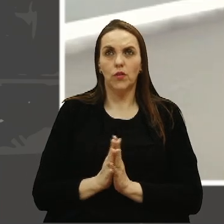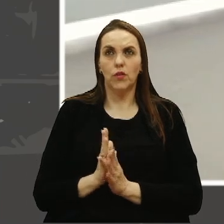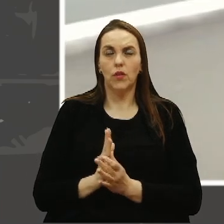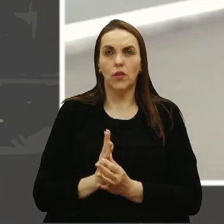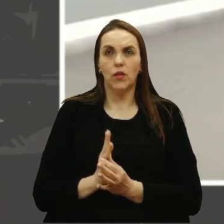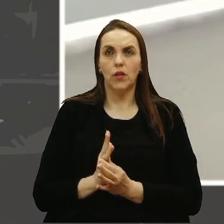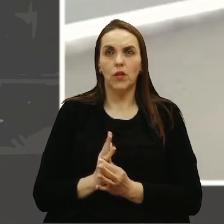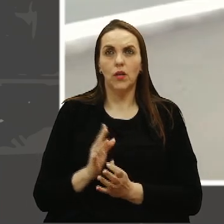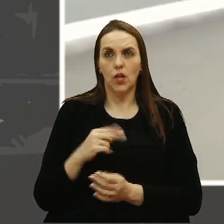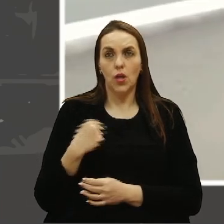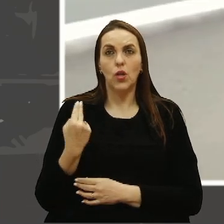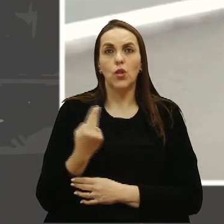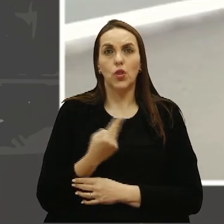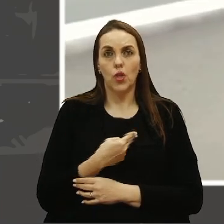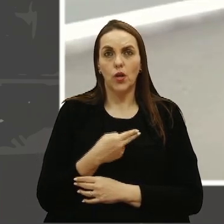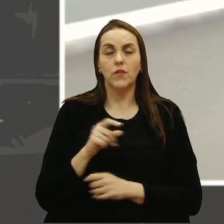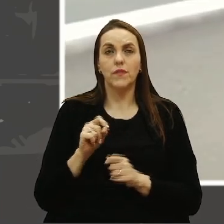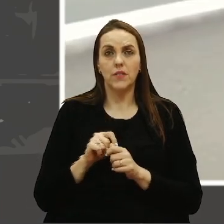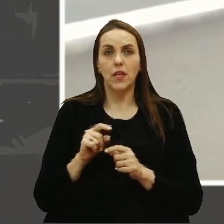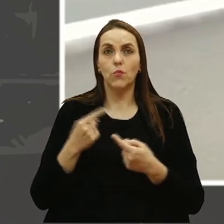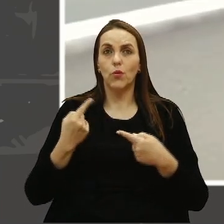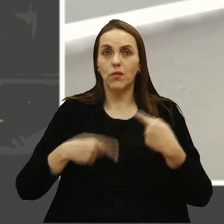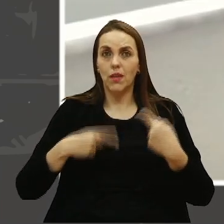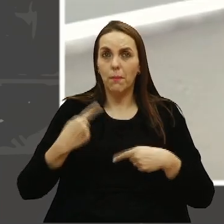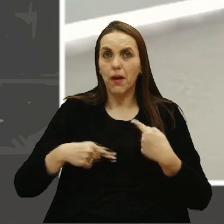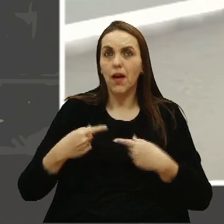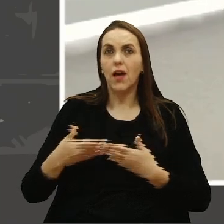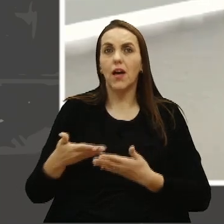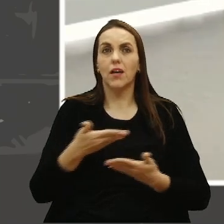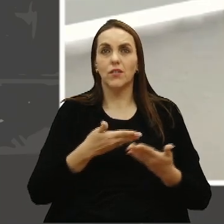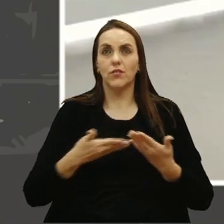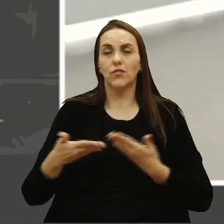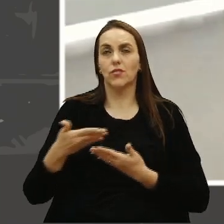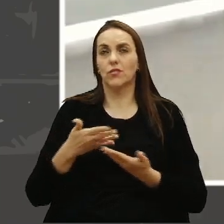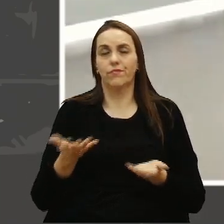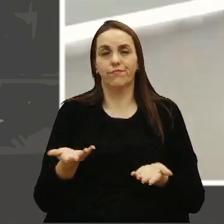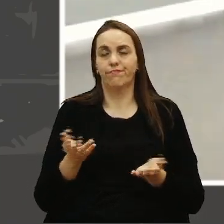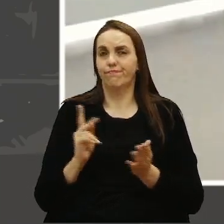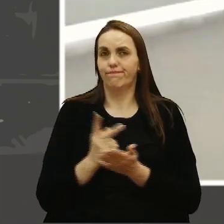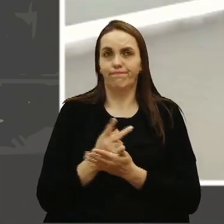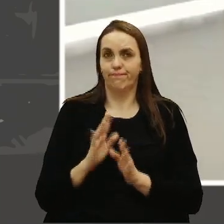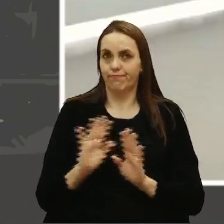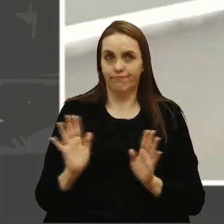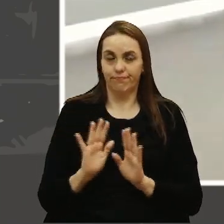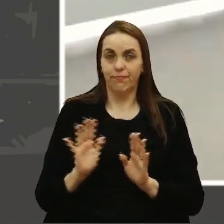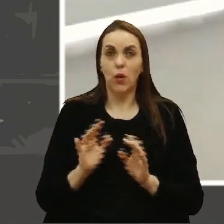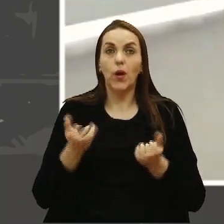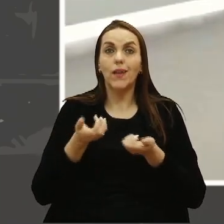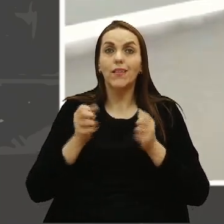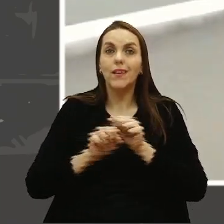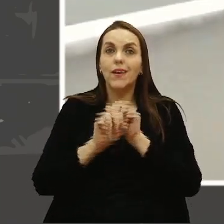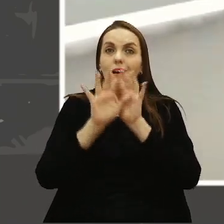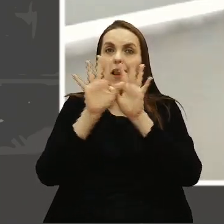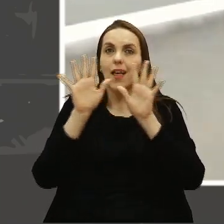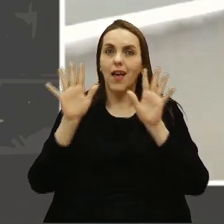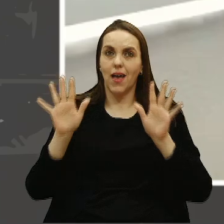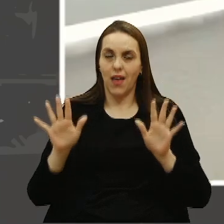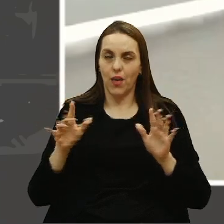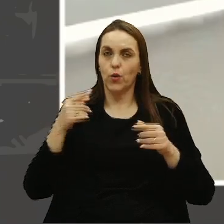gente acabasse fazendo um debate aqui irreal. Primeiro lugar, que fique claro, não está